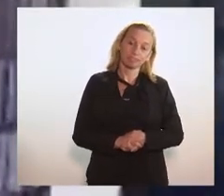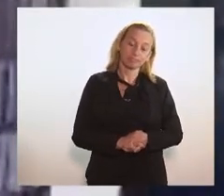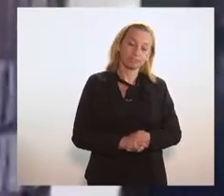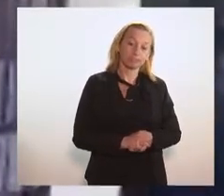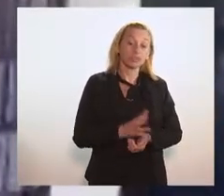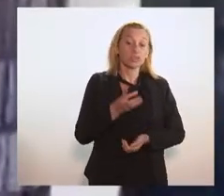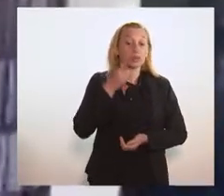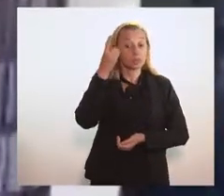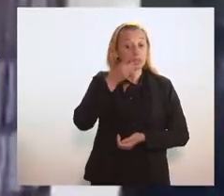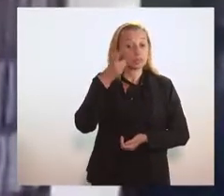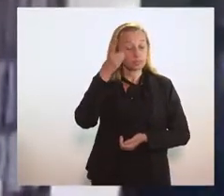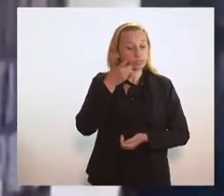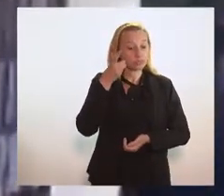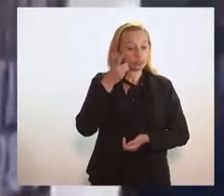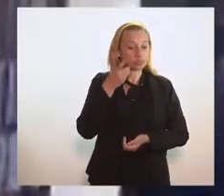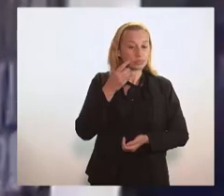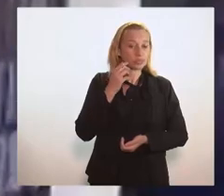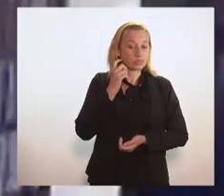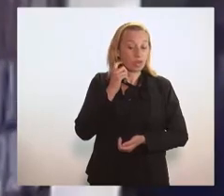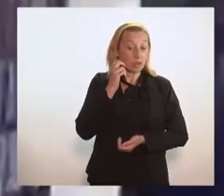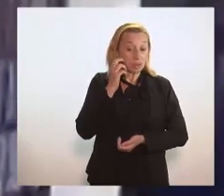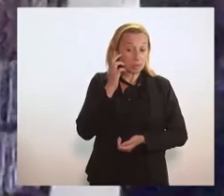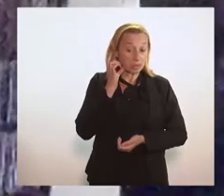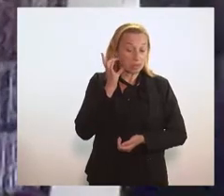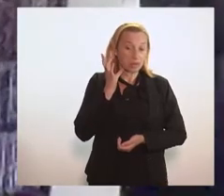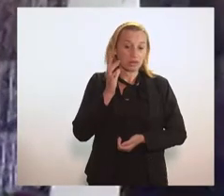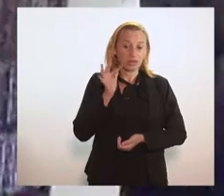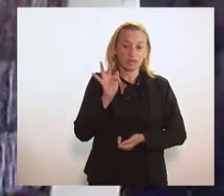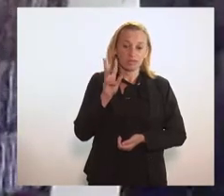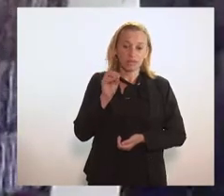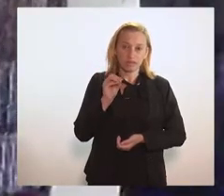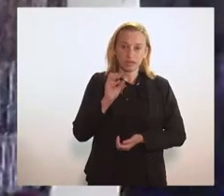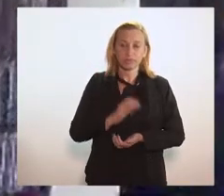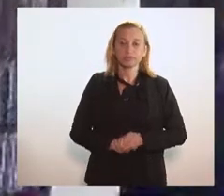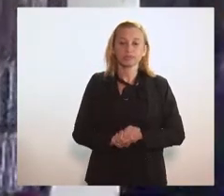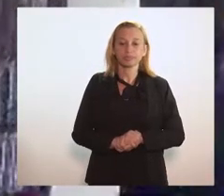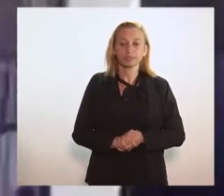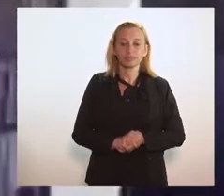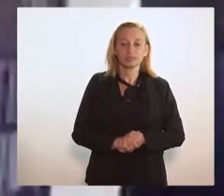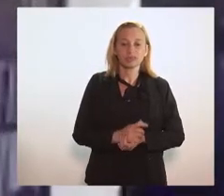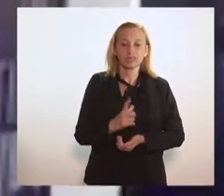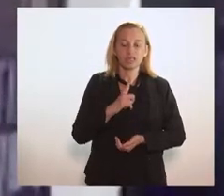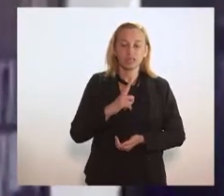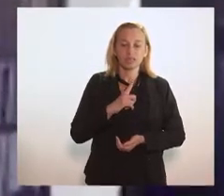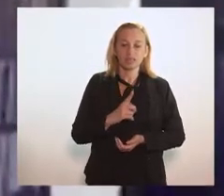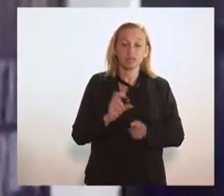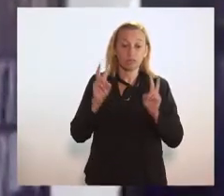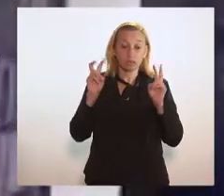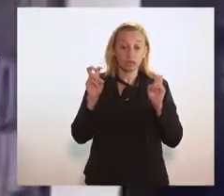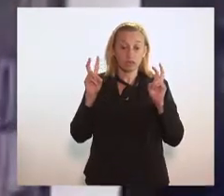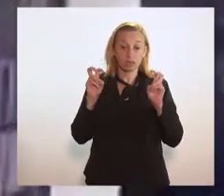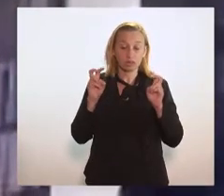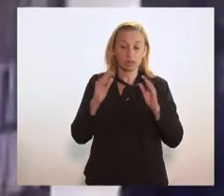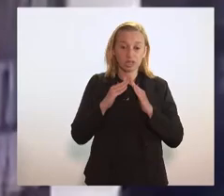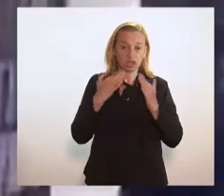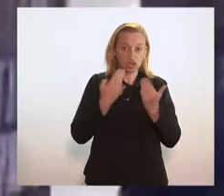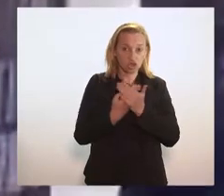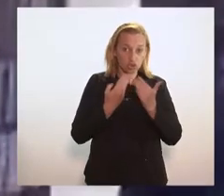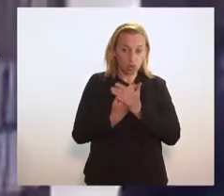deputado, nobre colega Flávio Serafini, trouxe a questão das escolas,